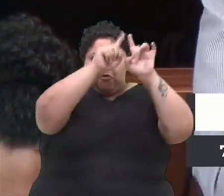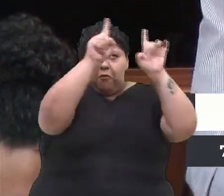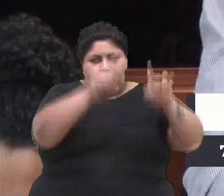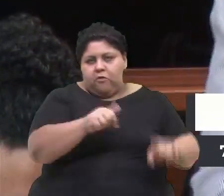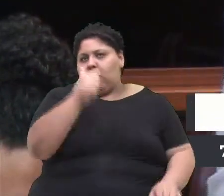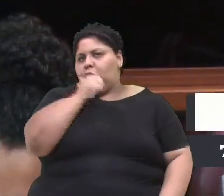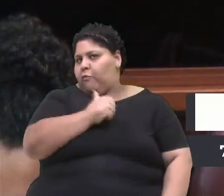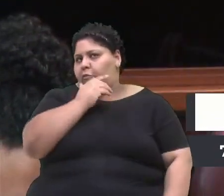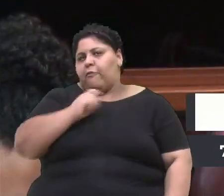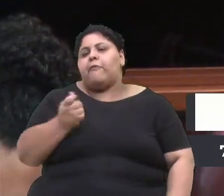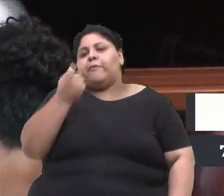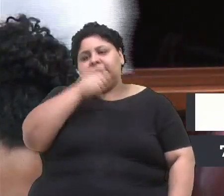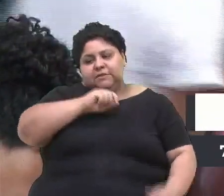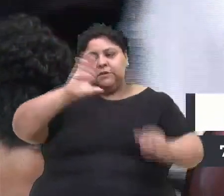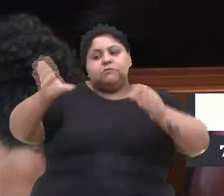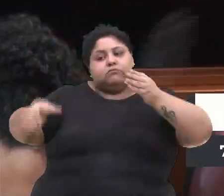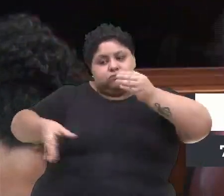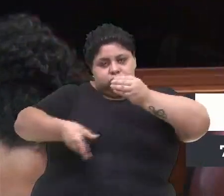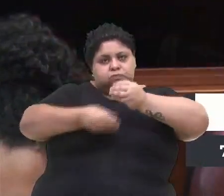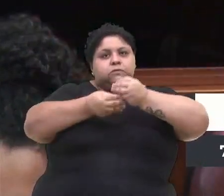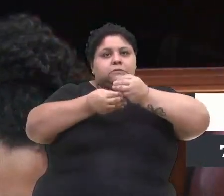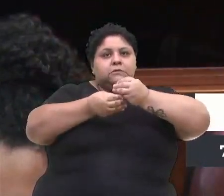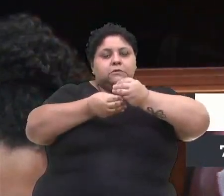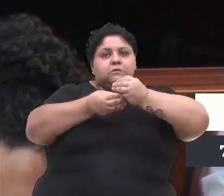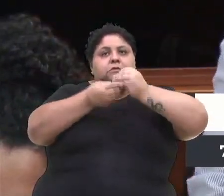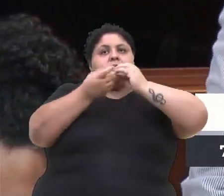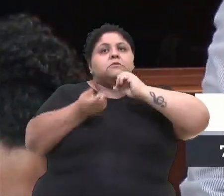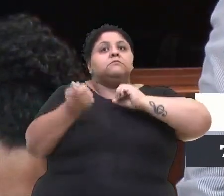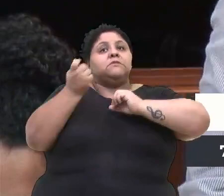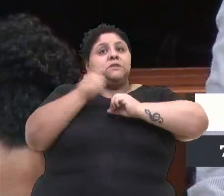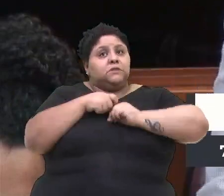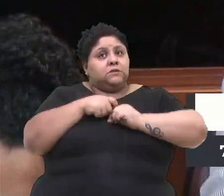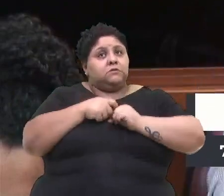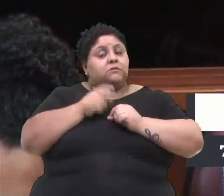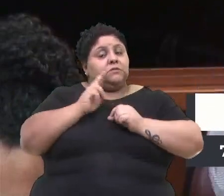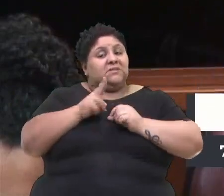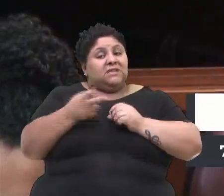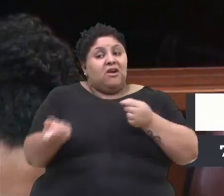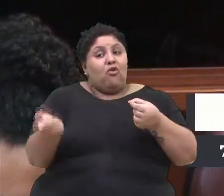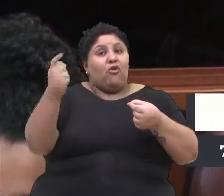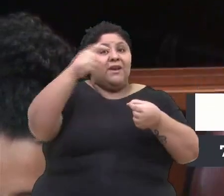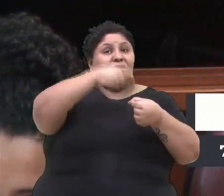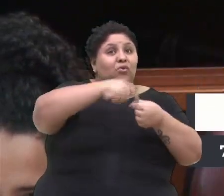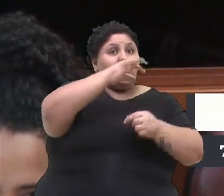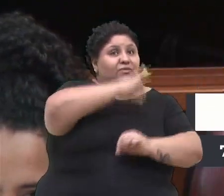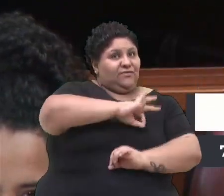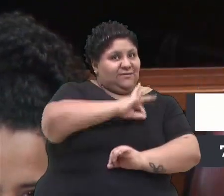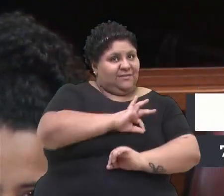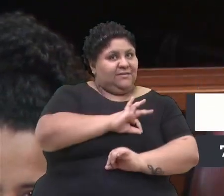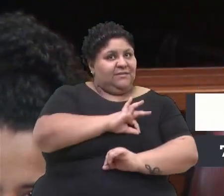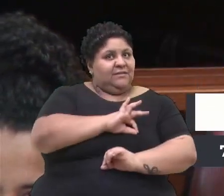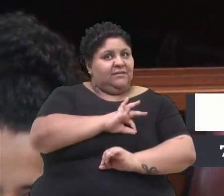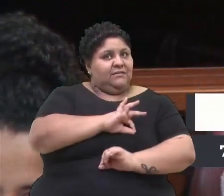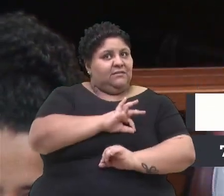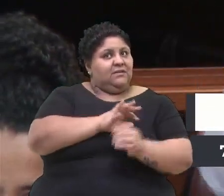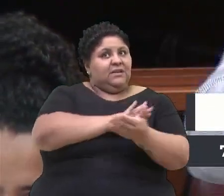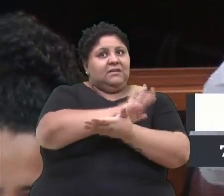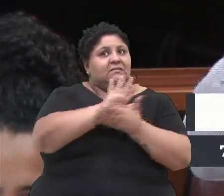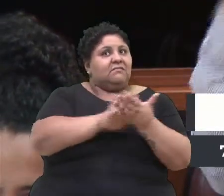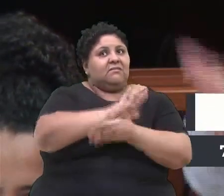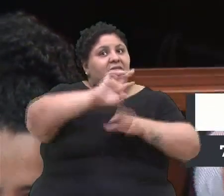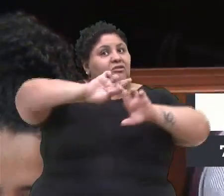precisam ter essa reposição, e isso precisa ser constante, para que não hajam disparidades. Para que não